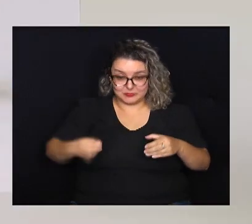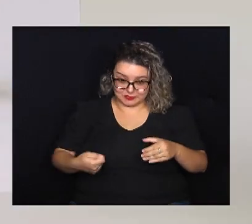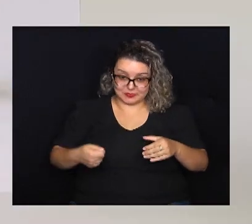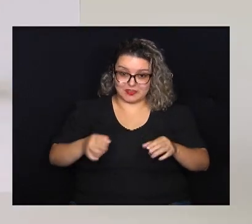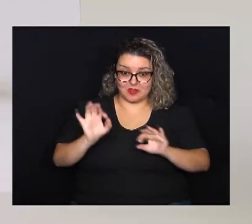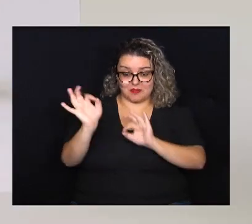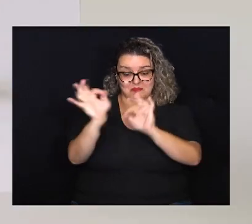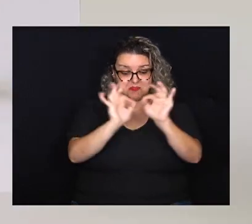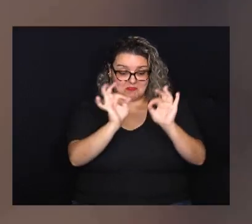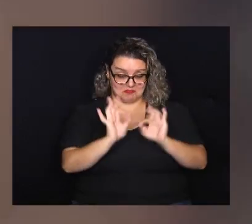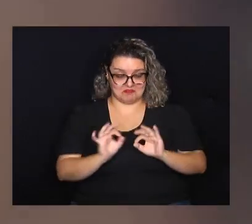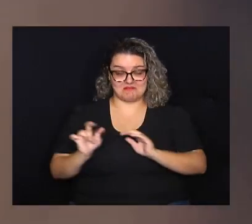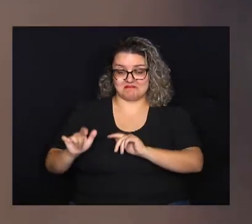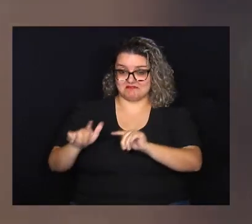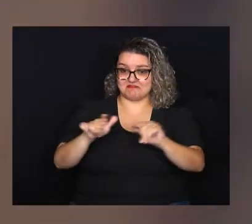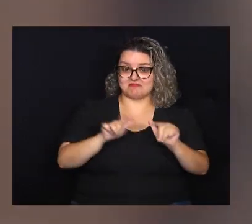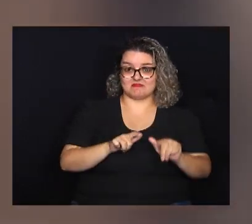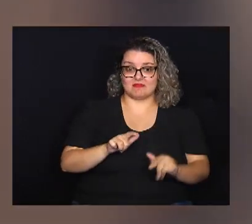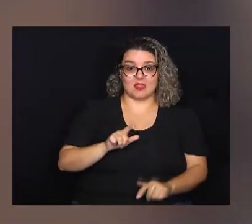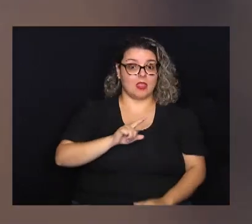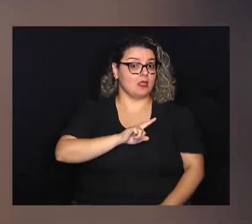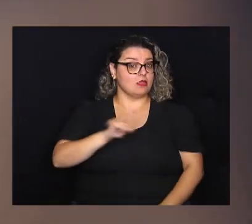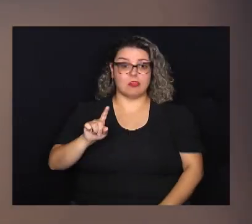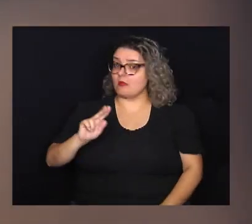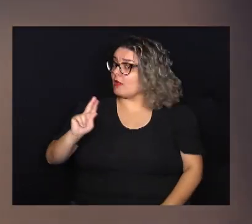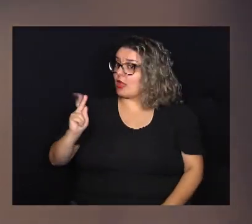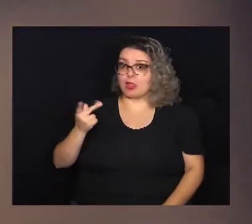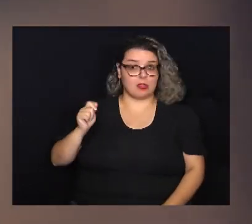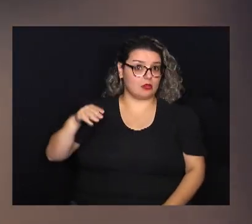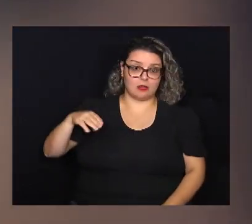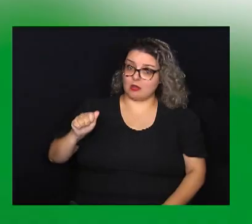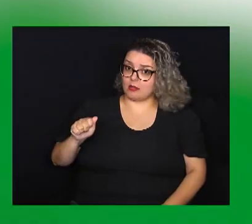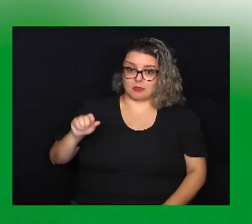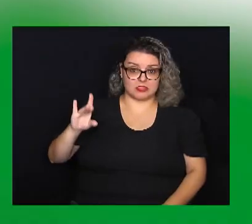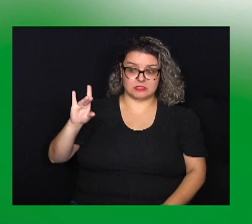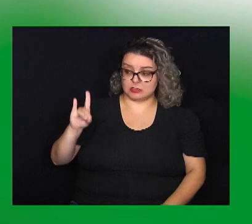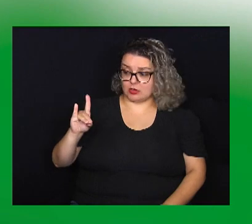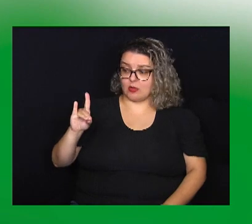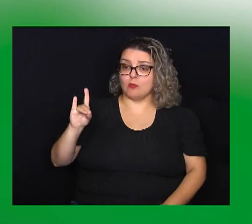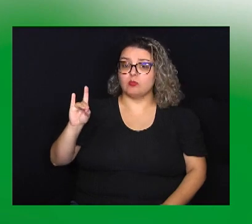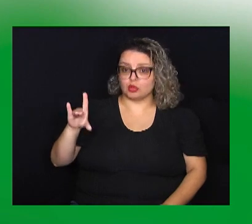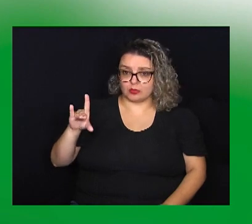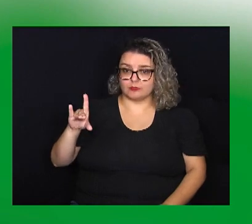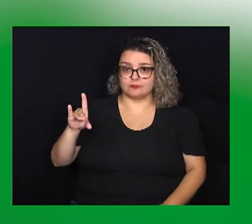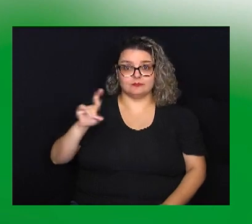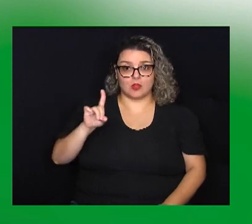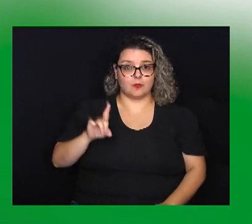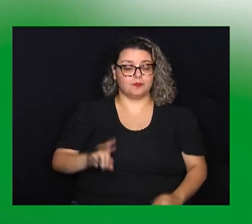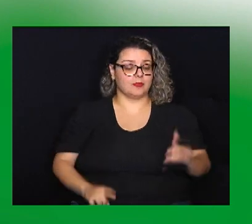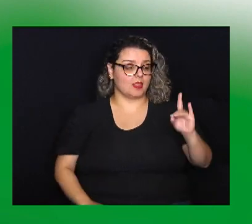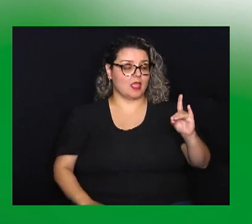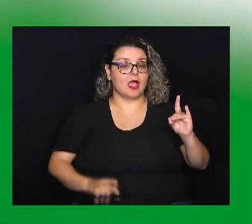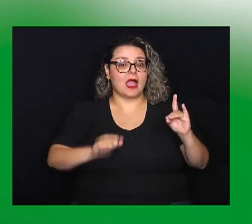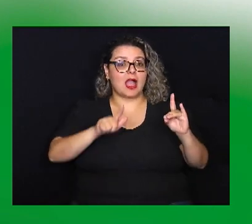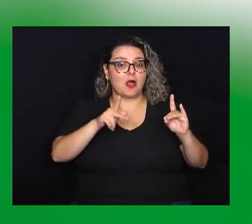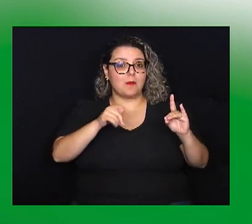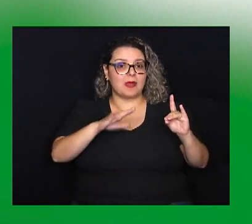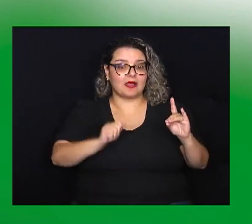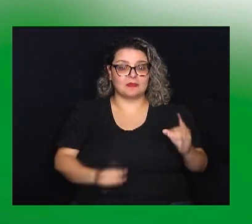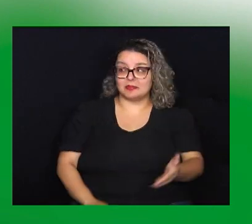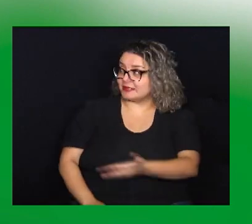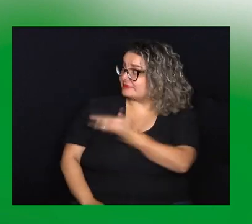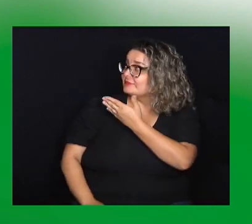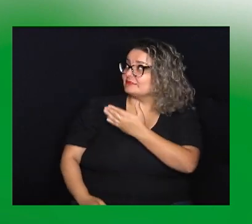decorações de ambientes não são lhamas e sim ao pacas criadas nos países peru Chile